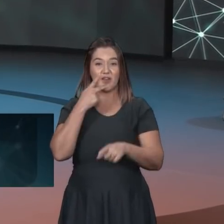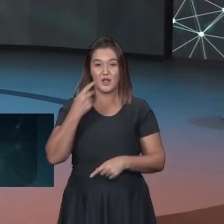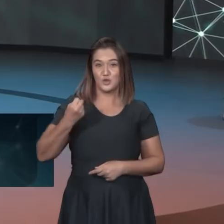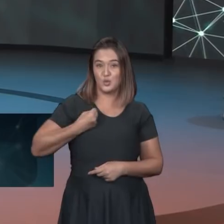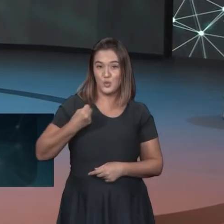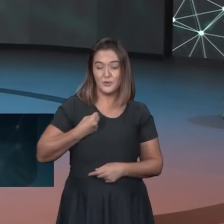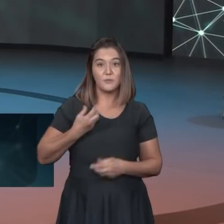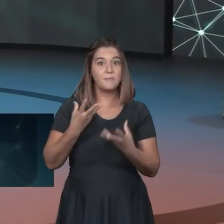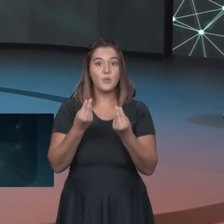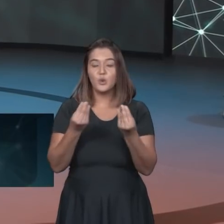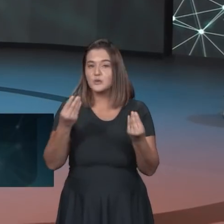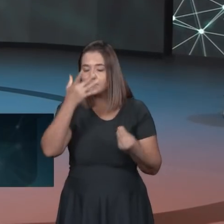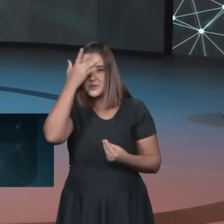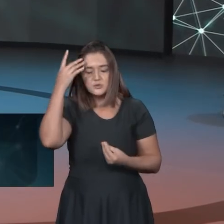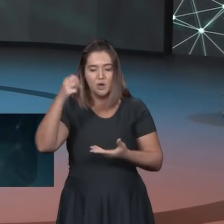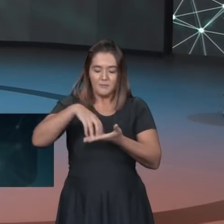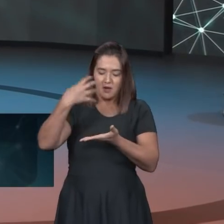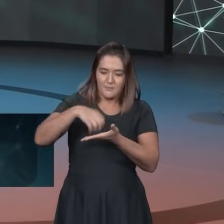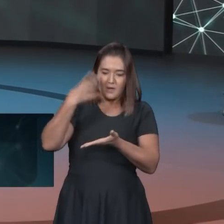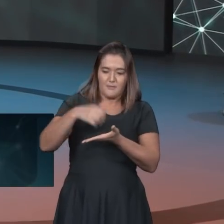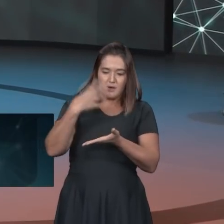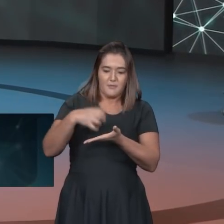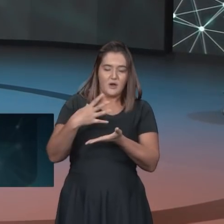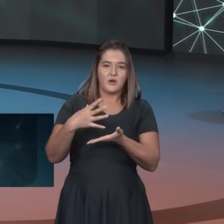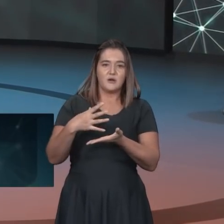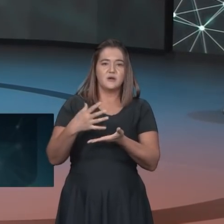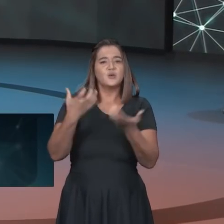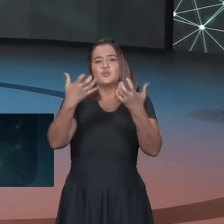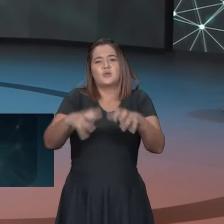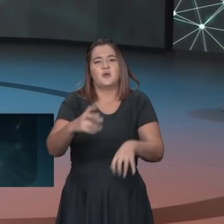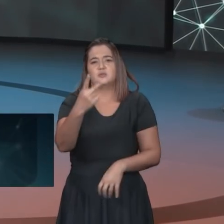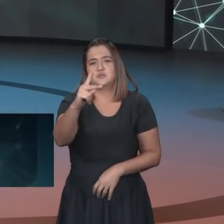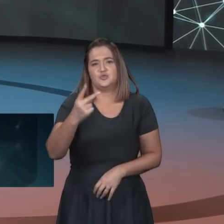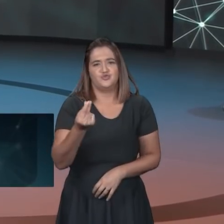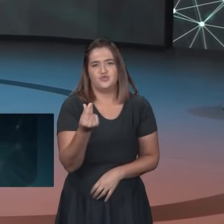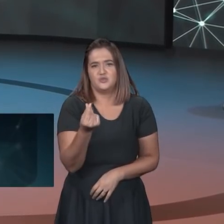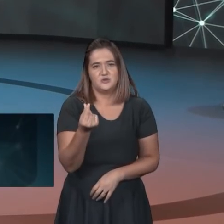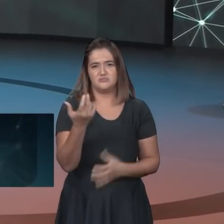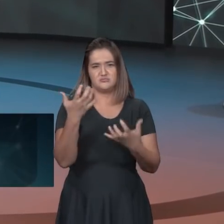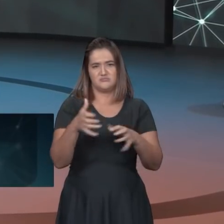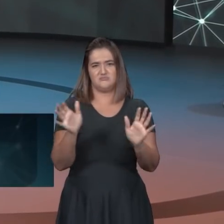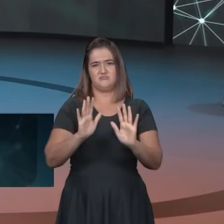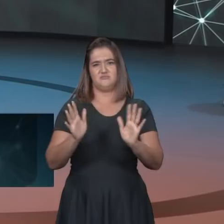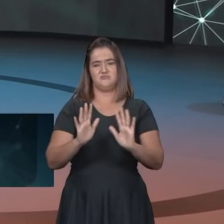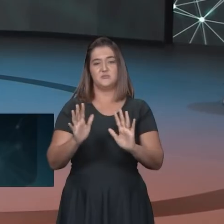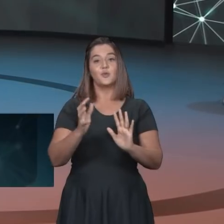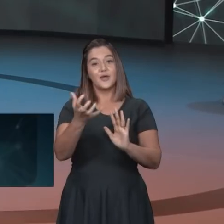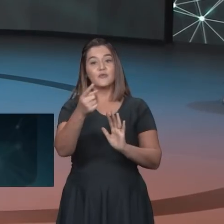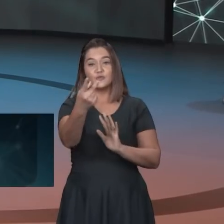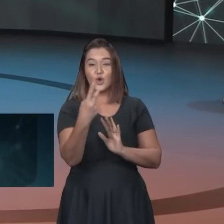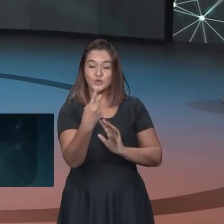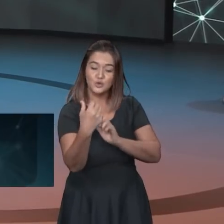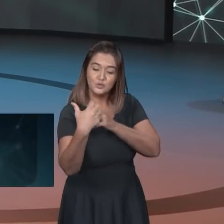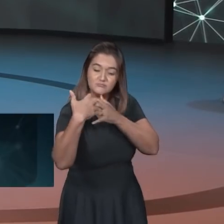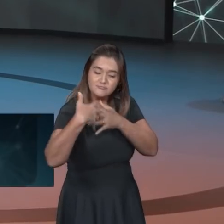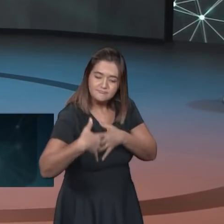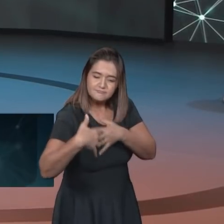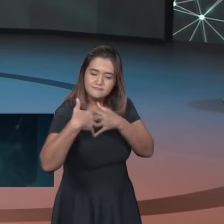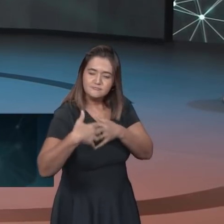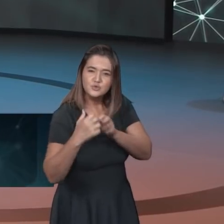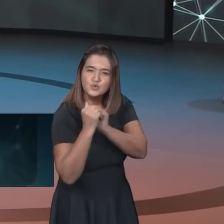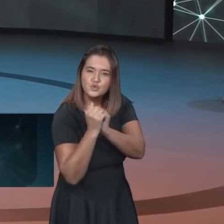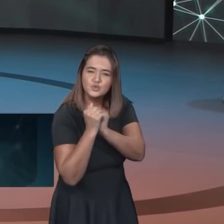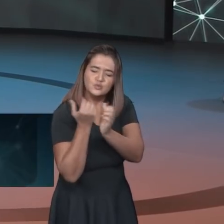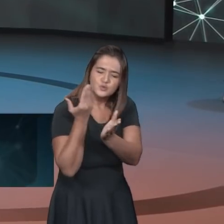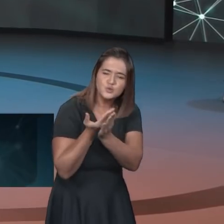estão congestionadas. Eu quero que você venha mesmo. Eu não quero seu dinheiro, eu só quero que você, junto comigo,